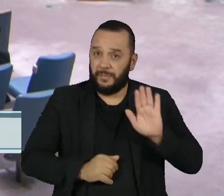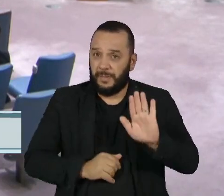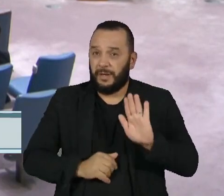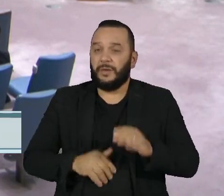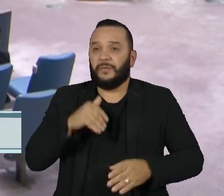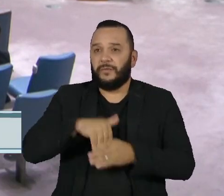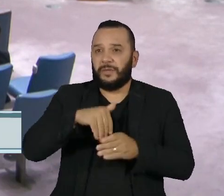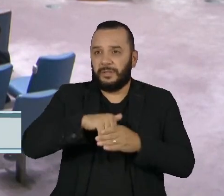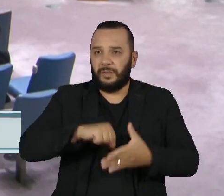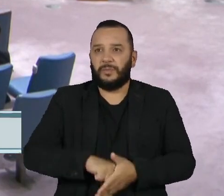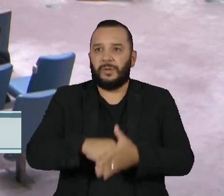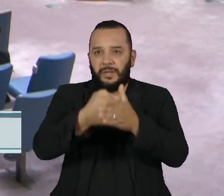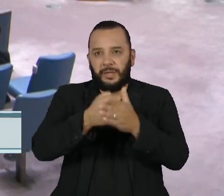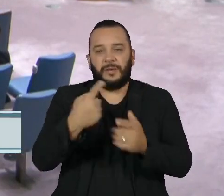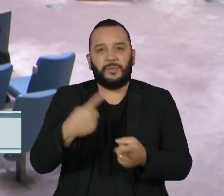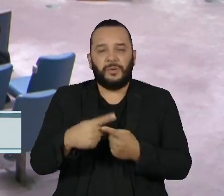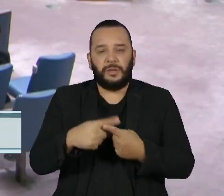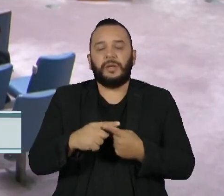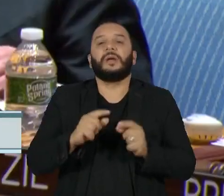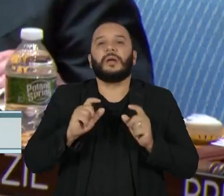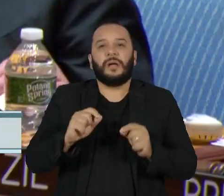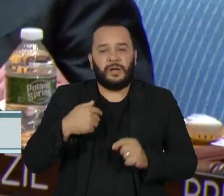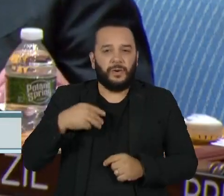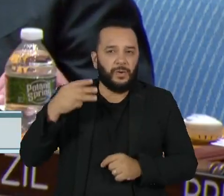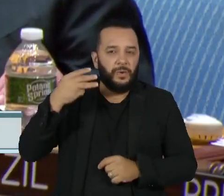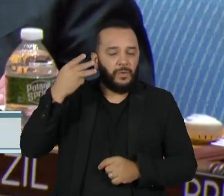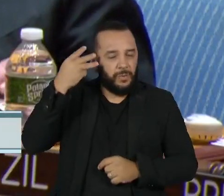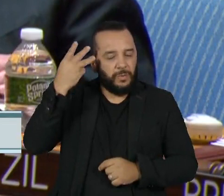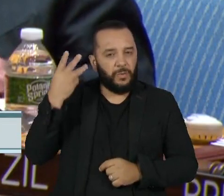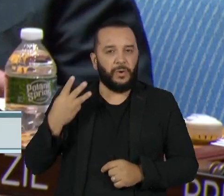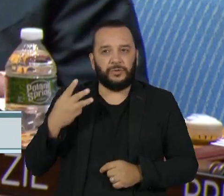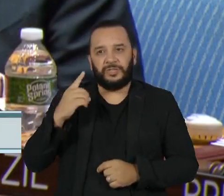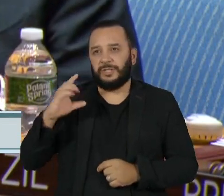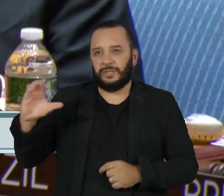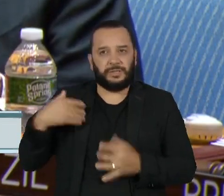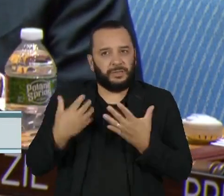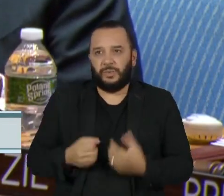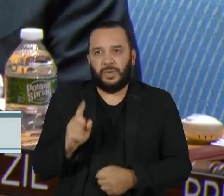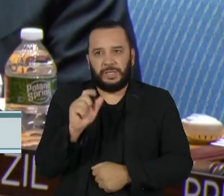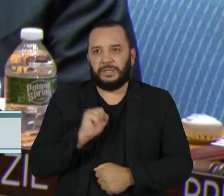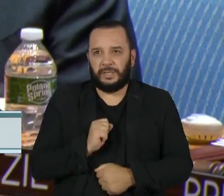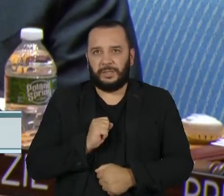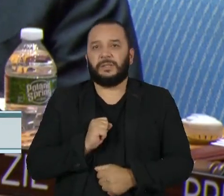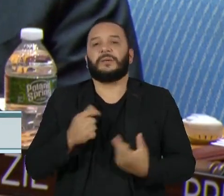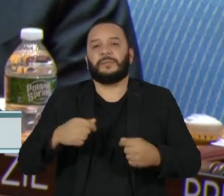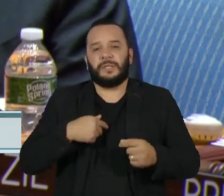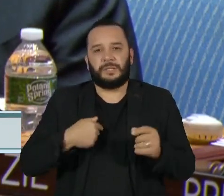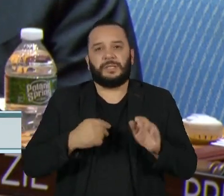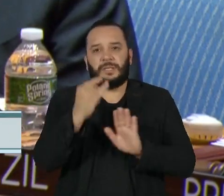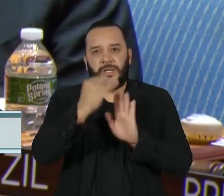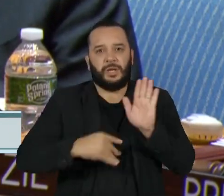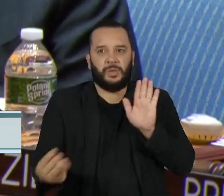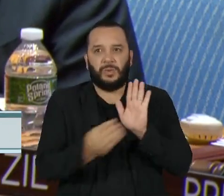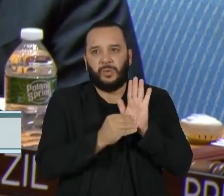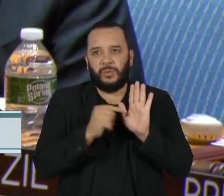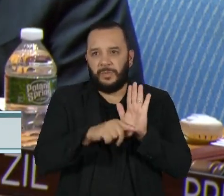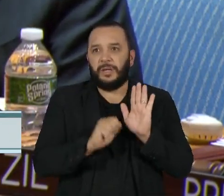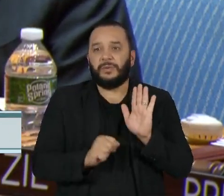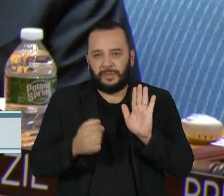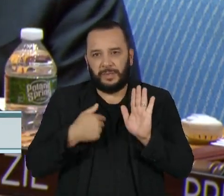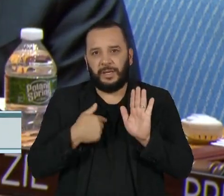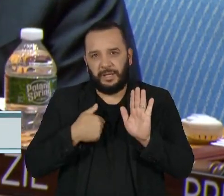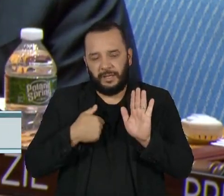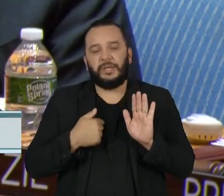perra porque o Washington é contra o cessar fogo imediato e exige que conche no documento o direito de